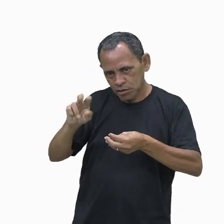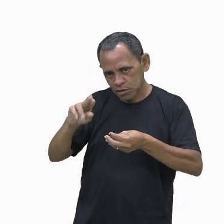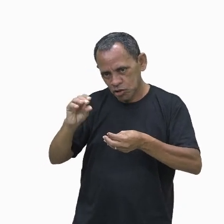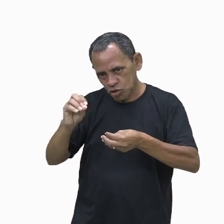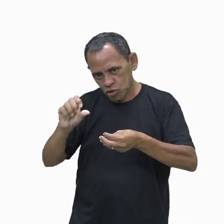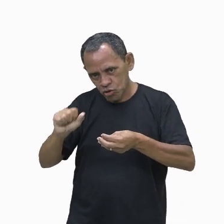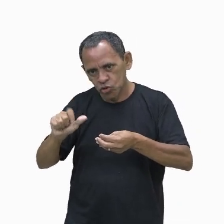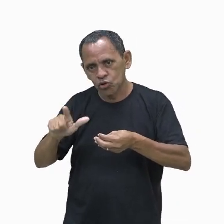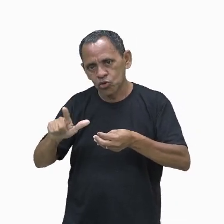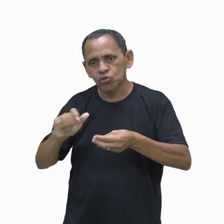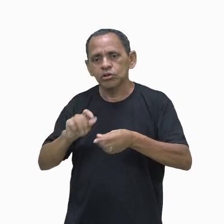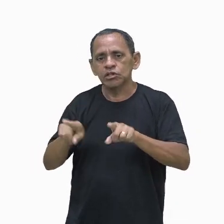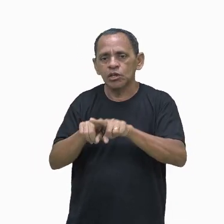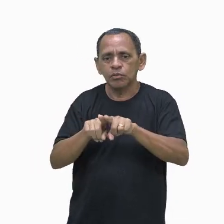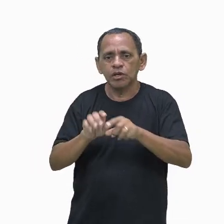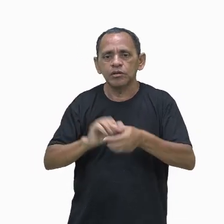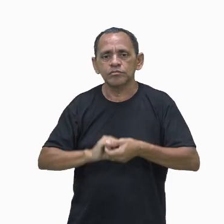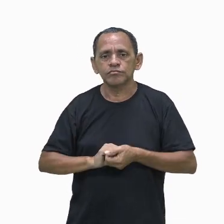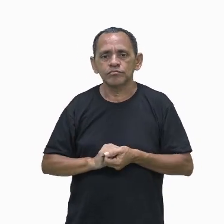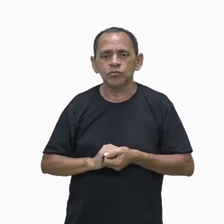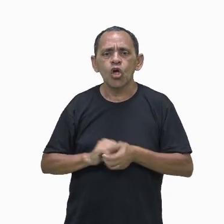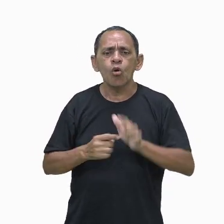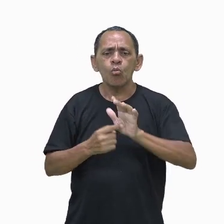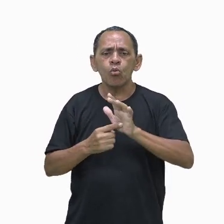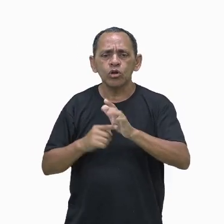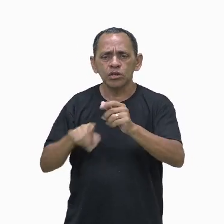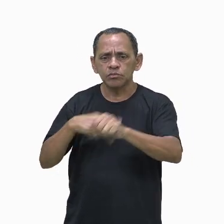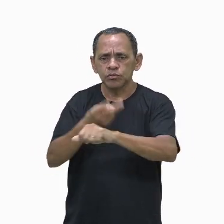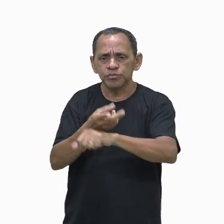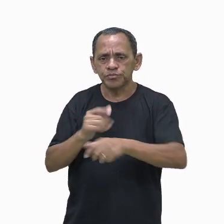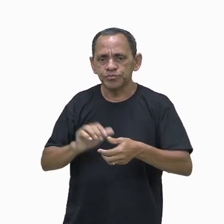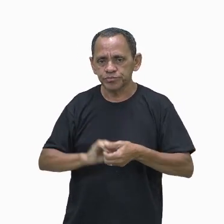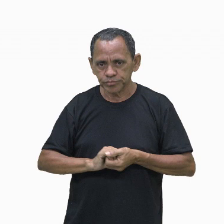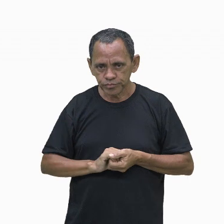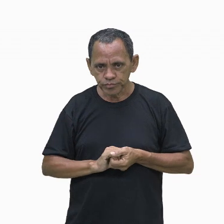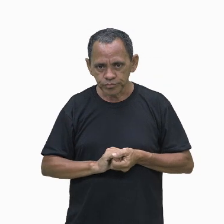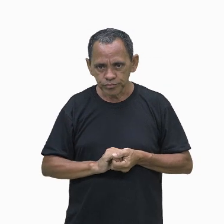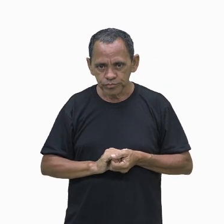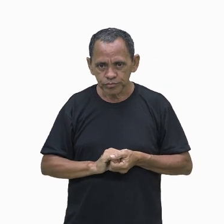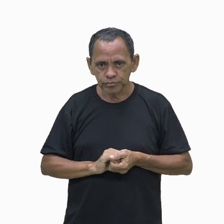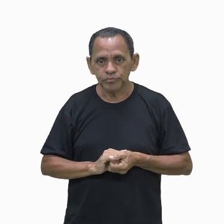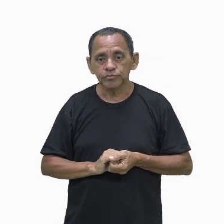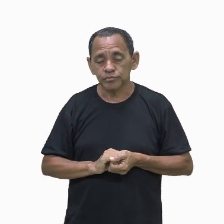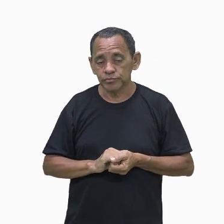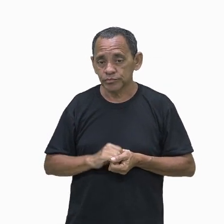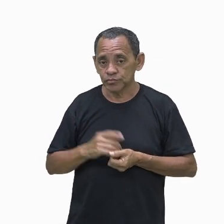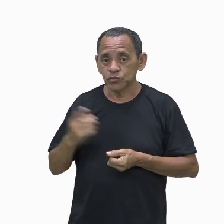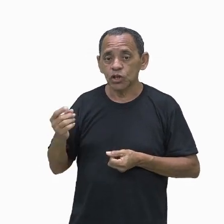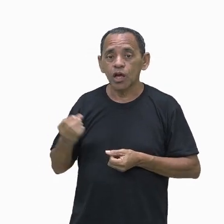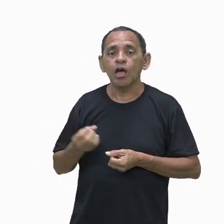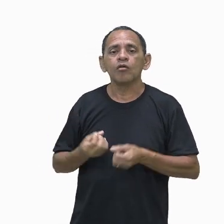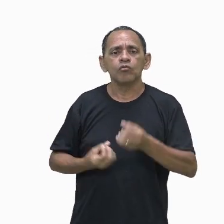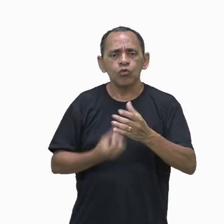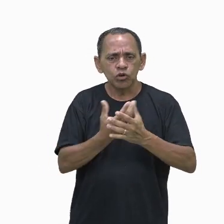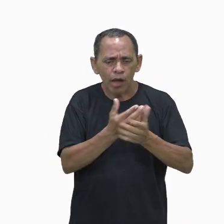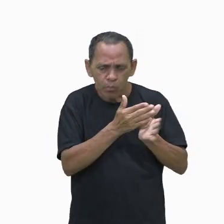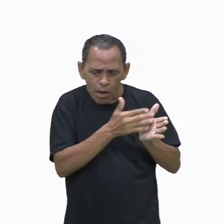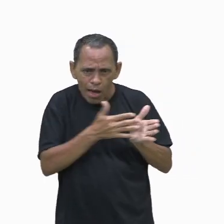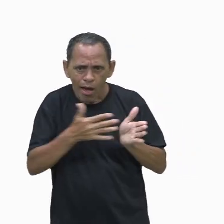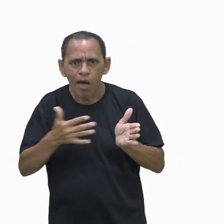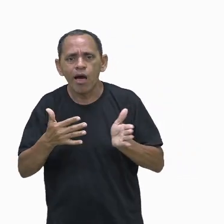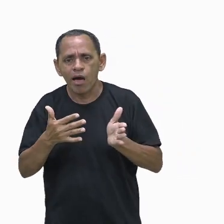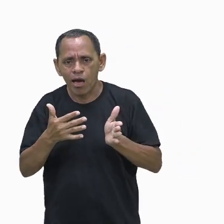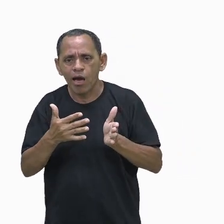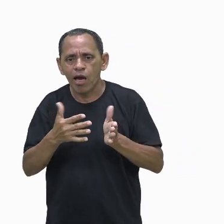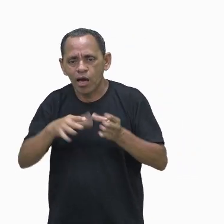mostrar para vocês posteriormente, né? Esse Rzinho aí significa que ele é oriundo de um composto orgânico, né?